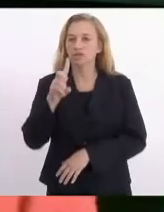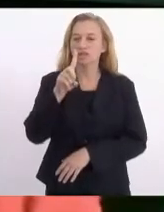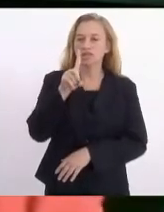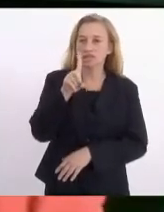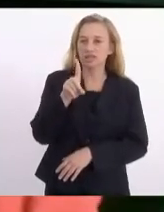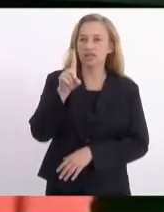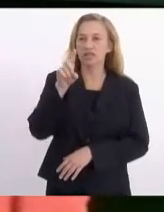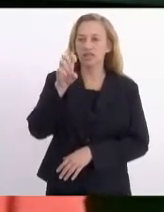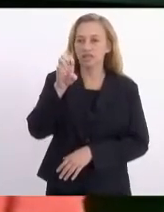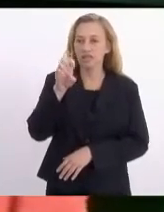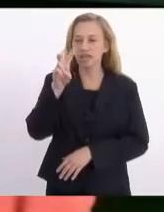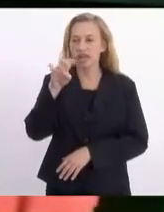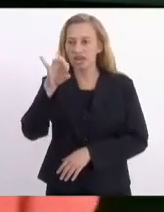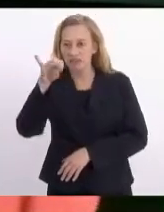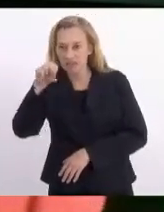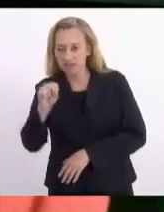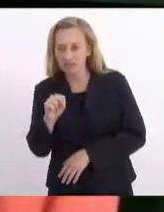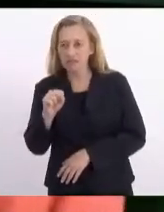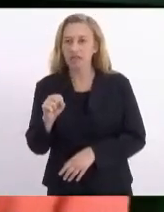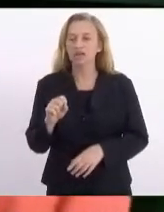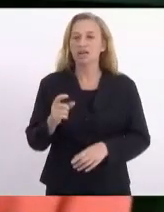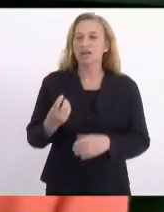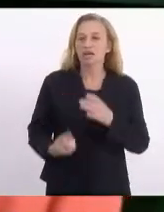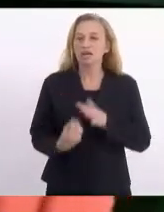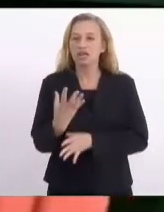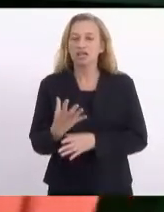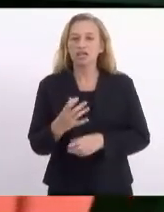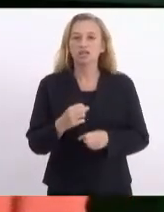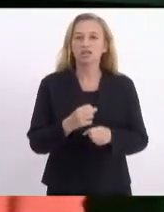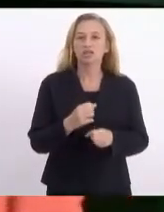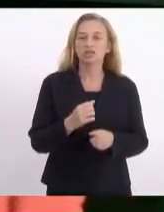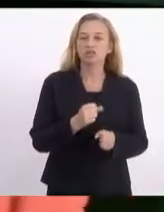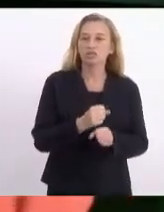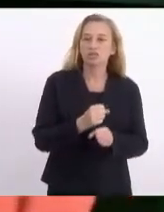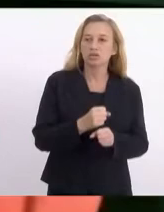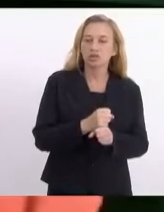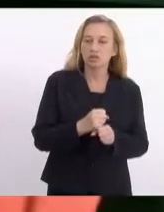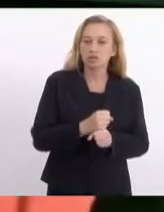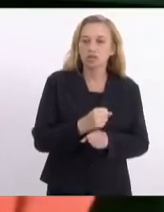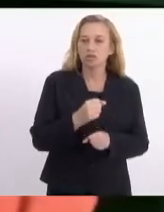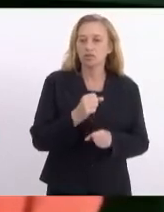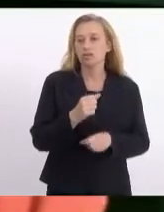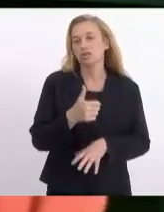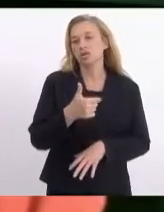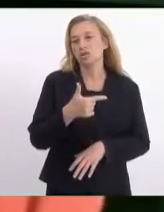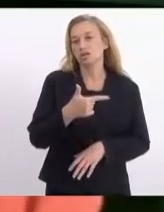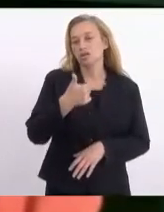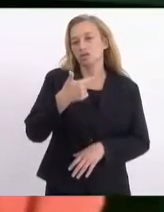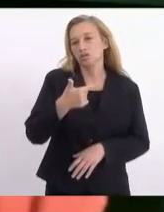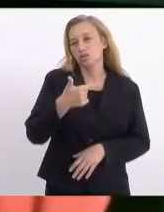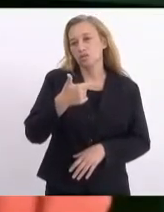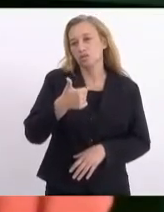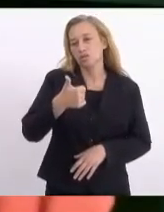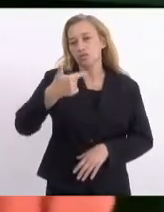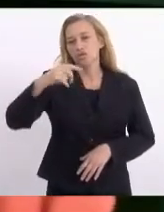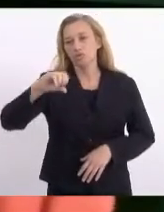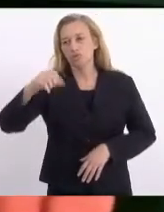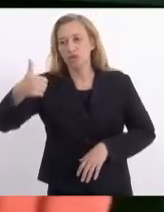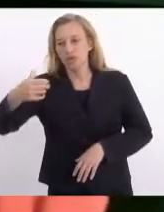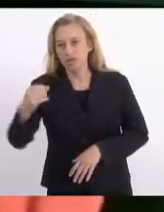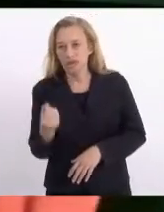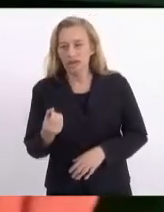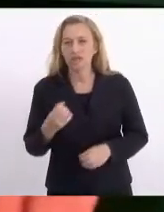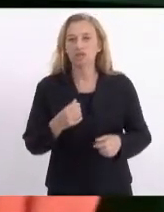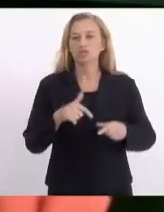e Viola, ela realiza desde 2010, na primeira formação, um